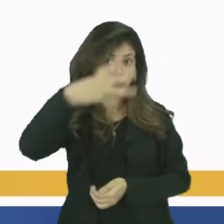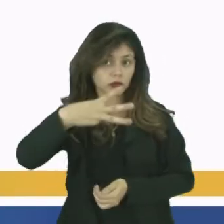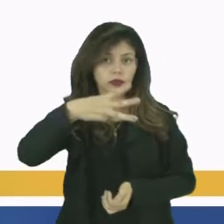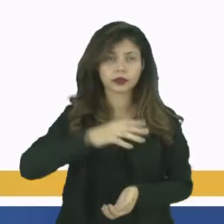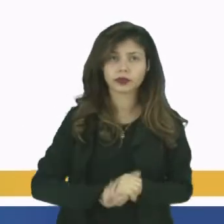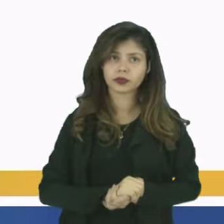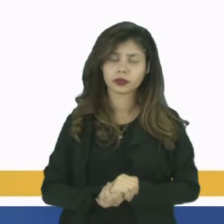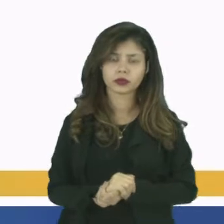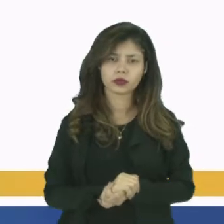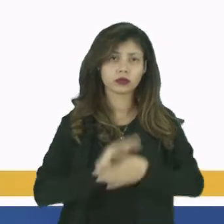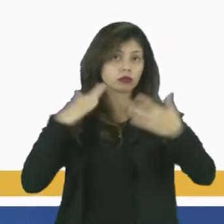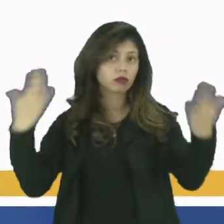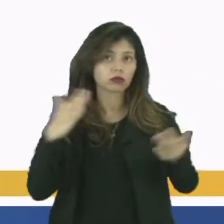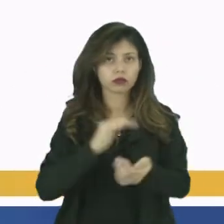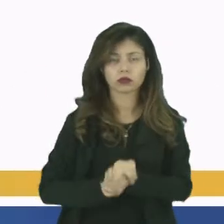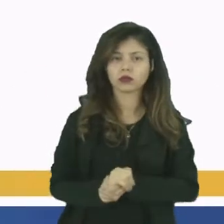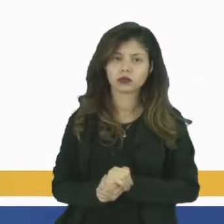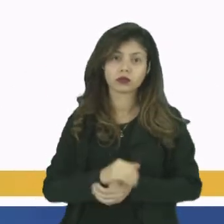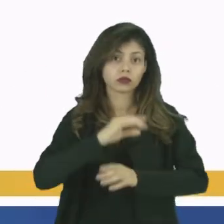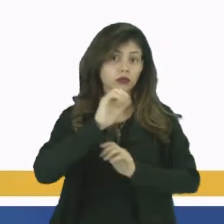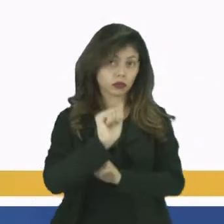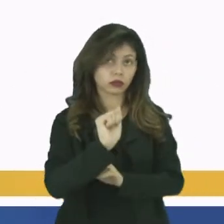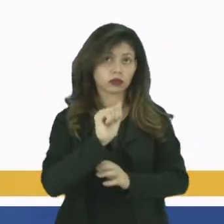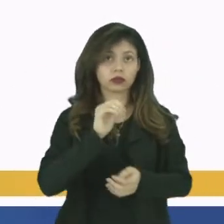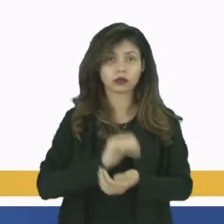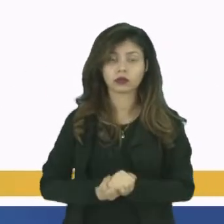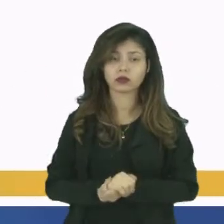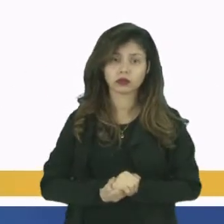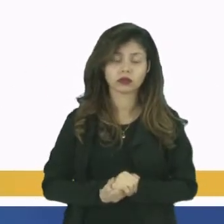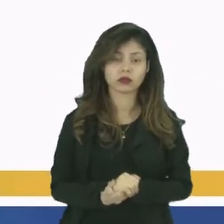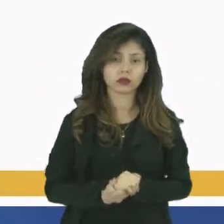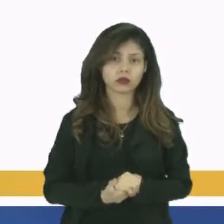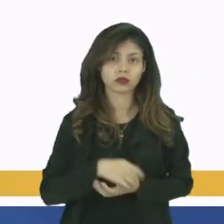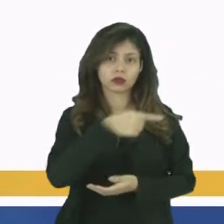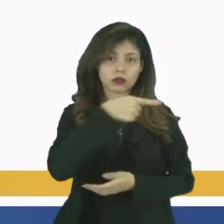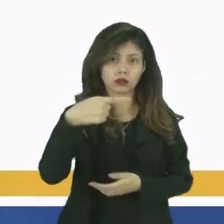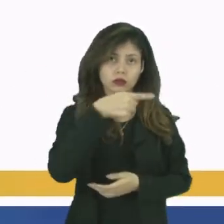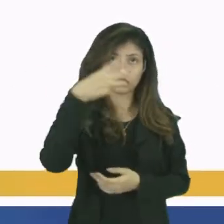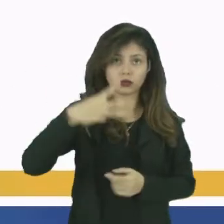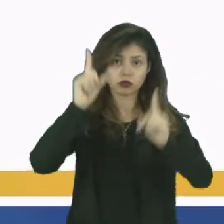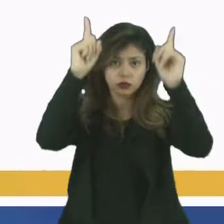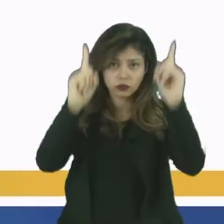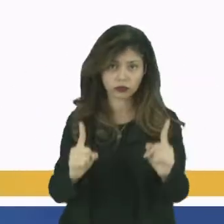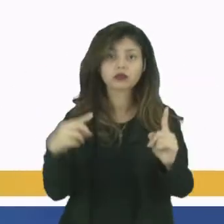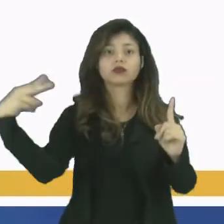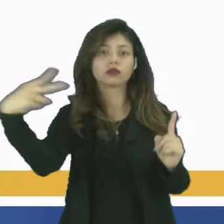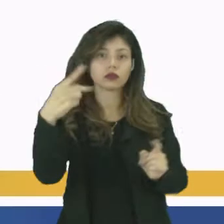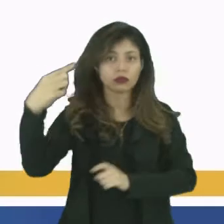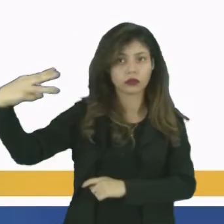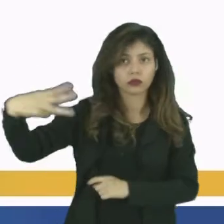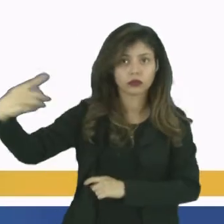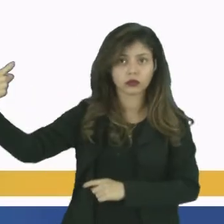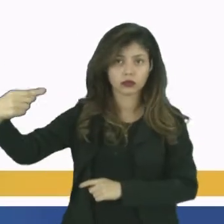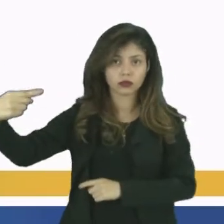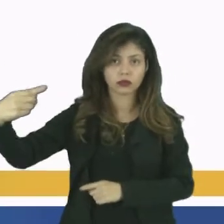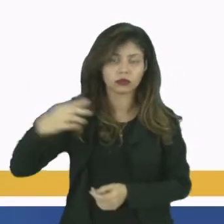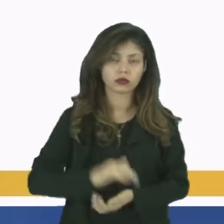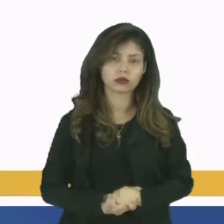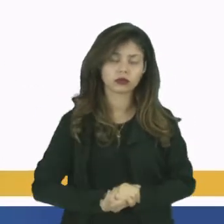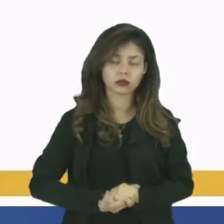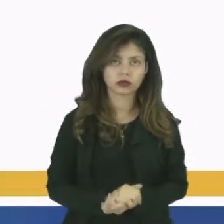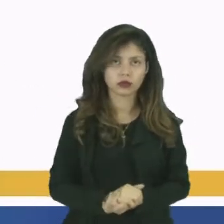menos 3, então o determinante de menos 3 é igual a menos